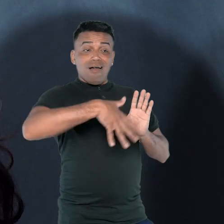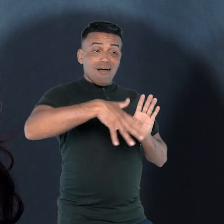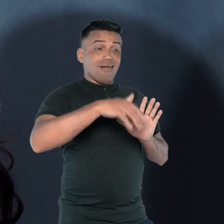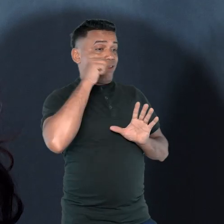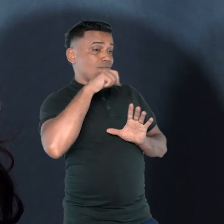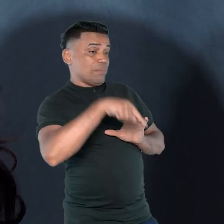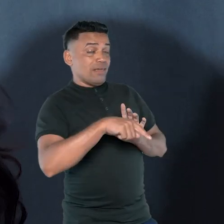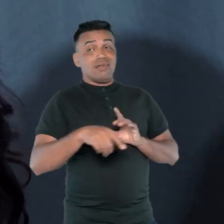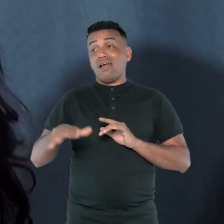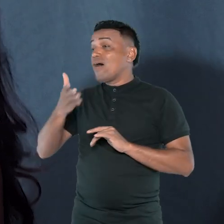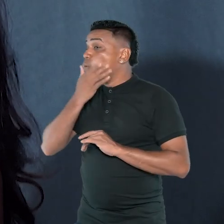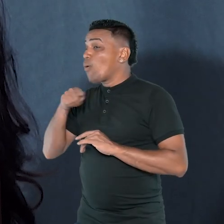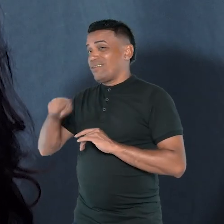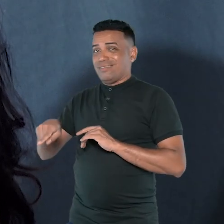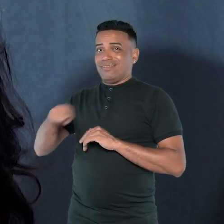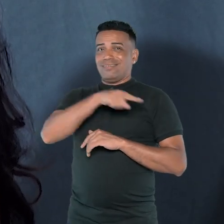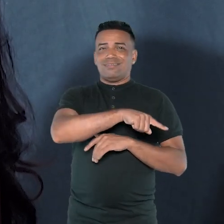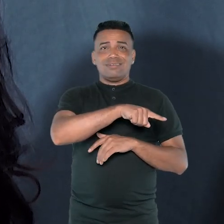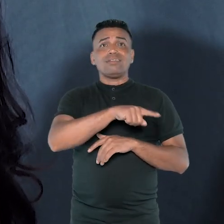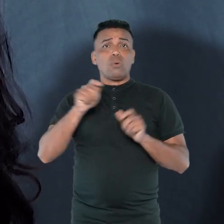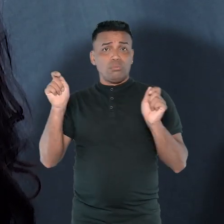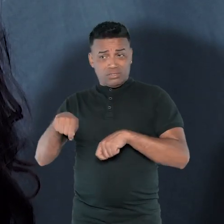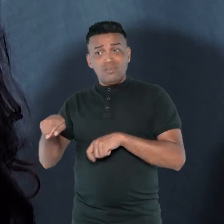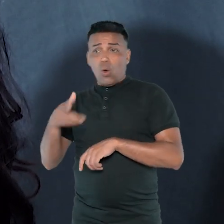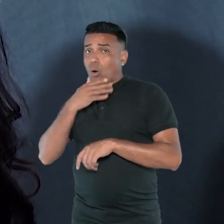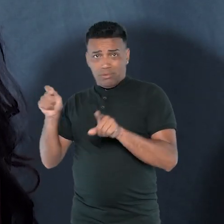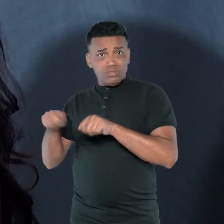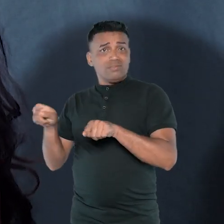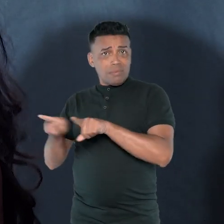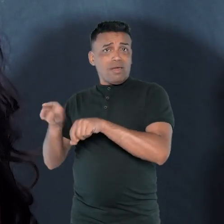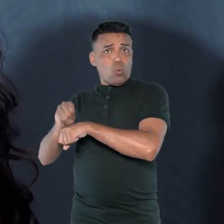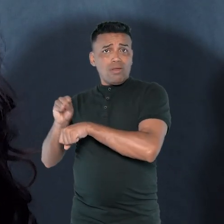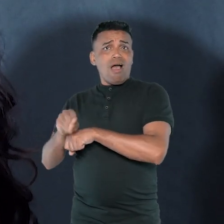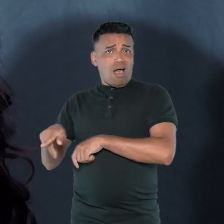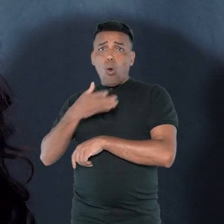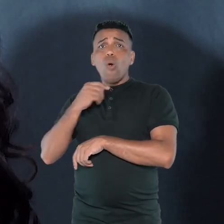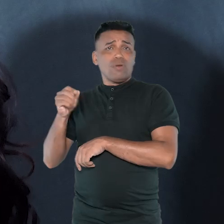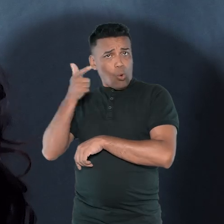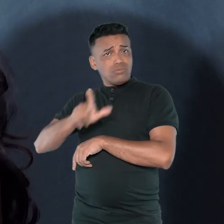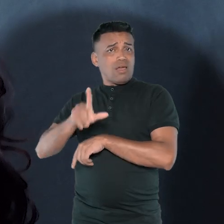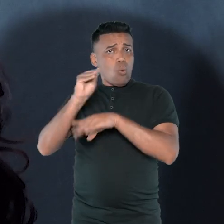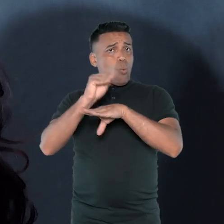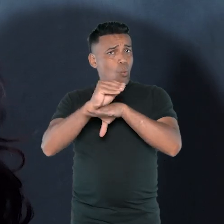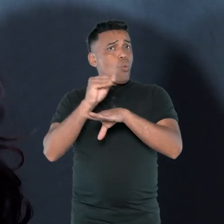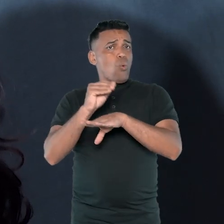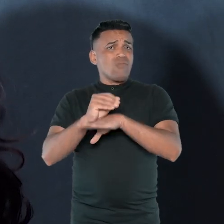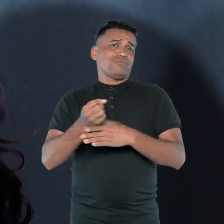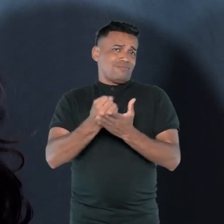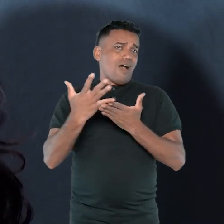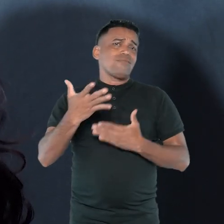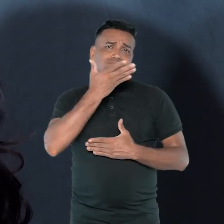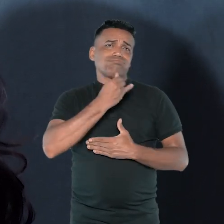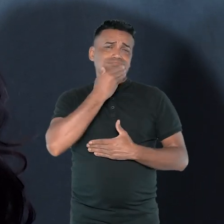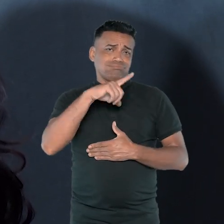masculinas, para que os homens também possam se entender como possíveis cuidadores do outro, como já o são, né? Porque muitos...